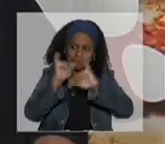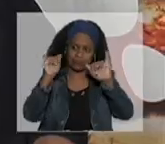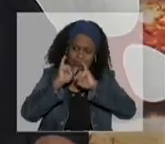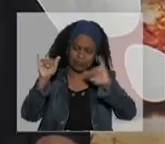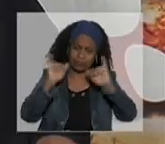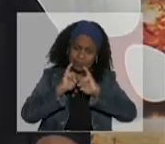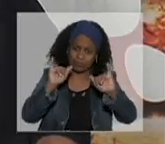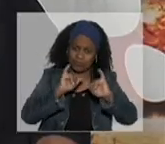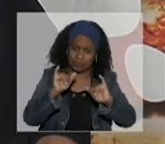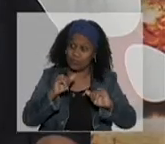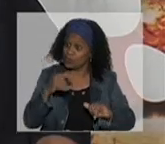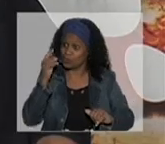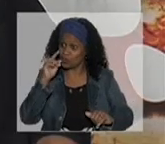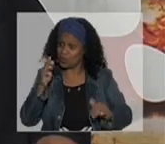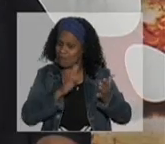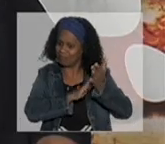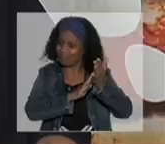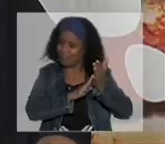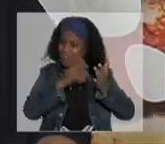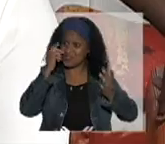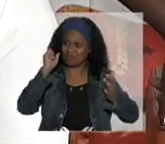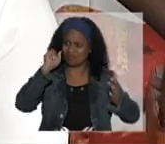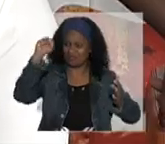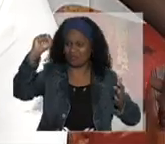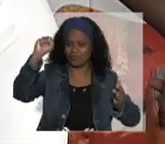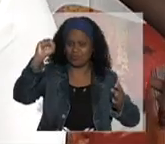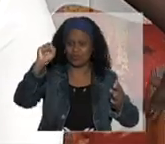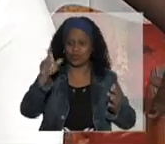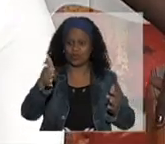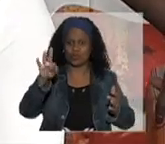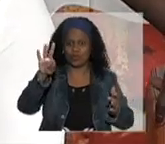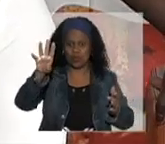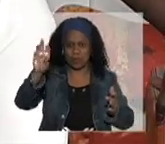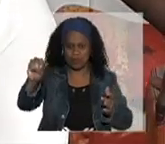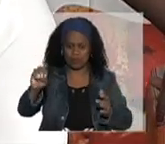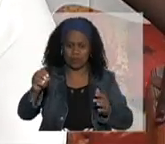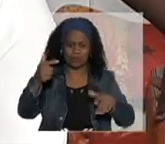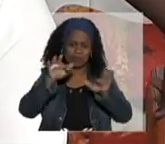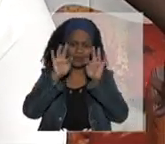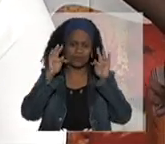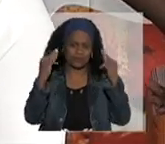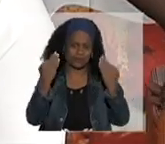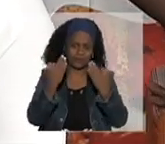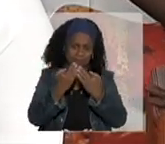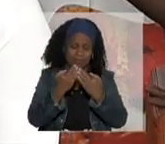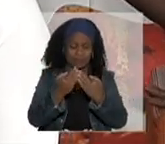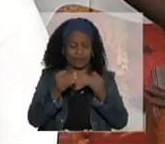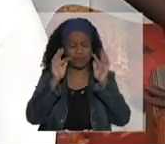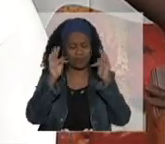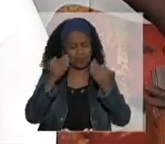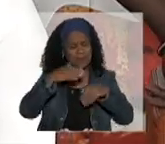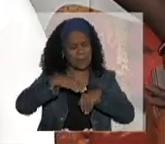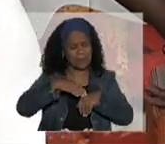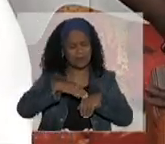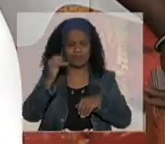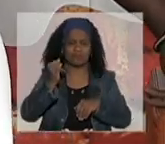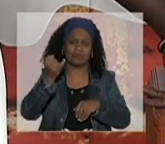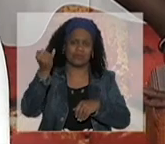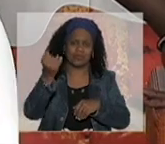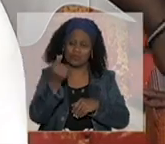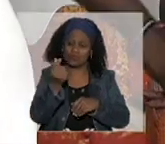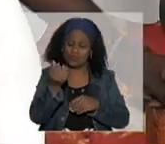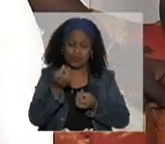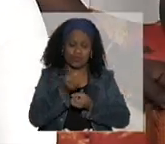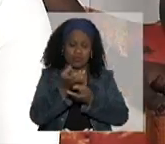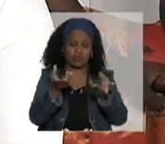campanha, a gente se deu como vitoriosos nessa luta com a criação do Bolsa Família, que é um dos programas mais relevantes de distribuição de